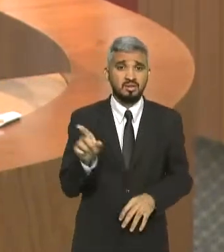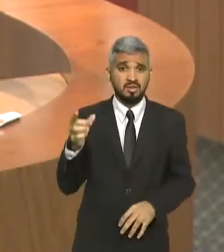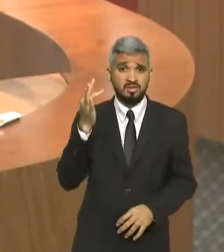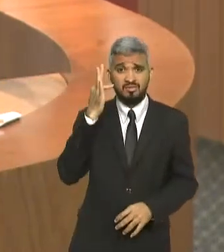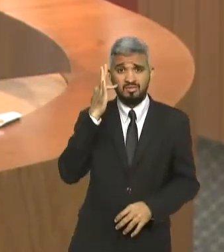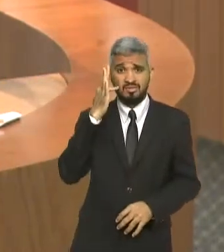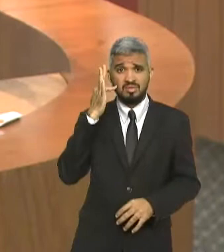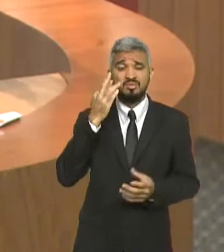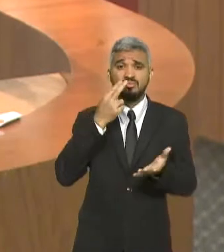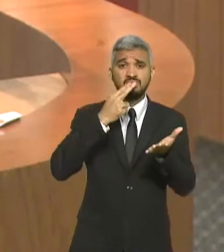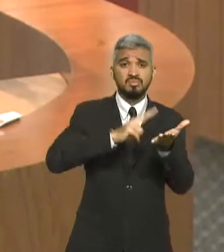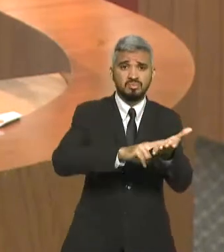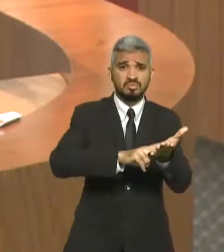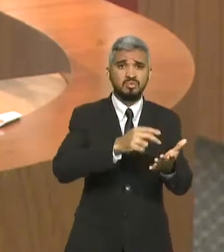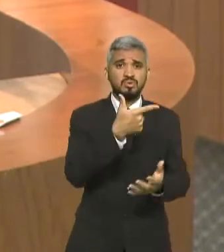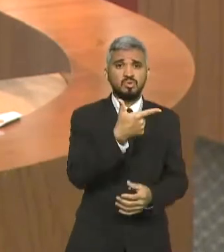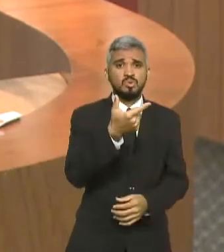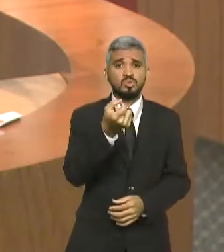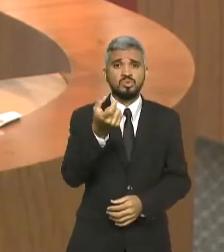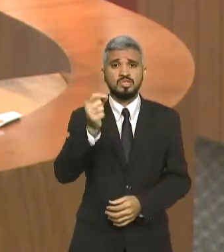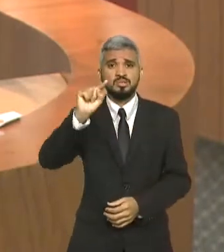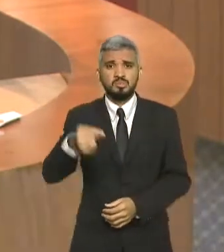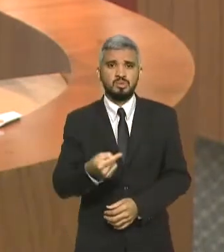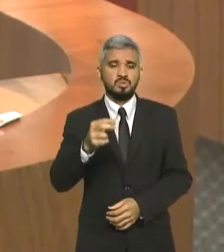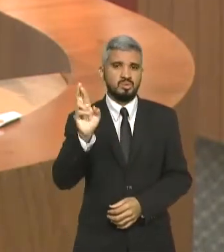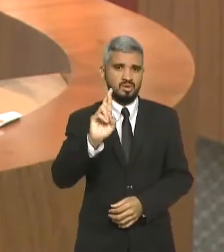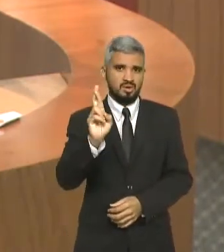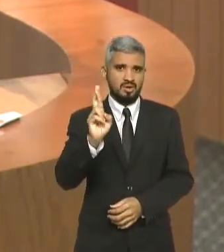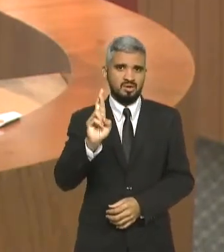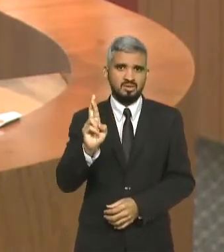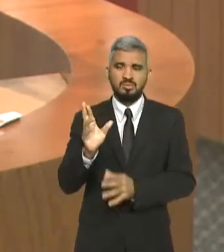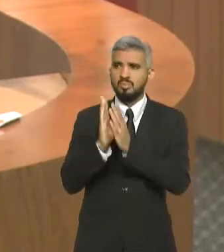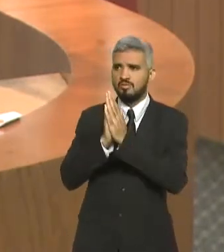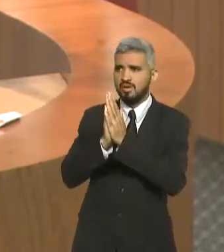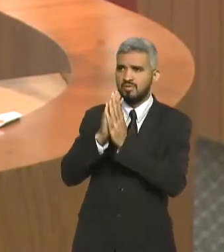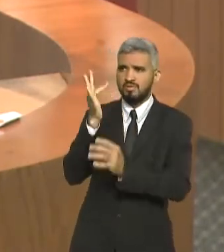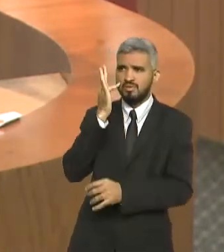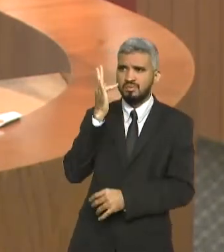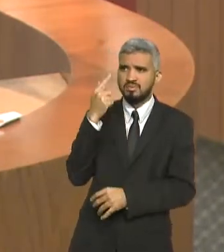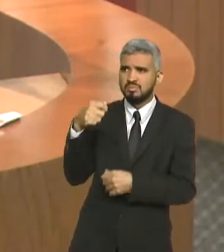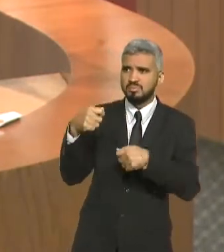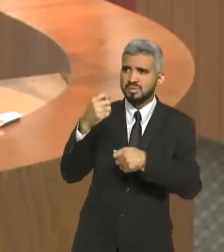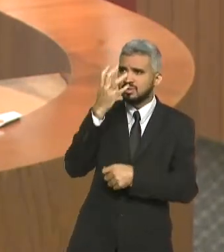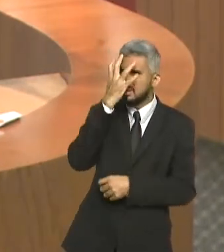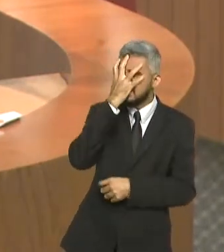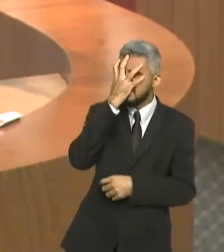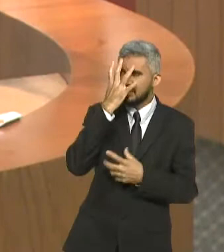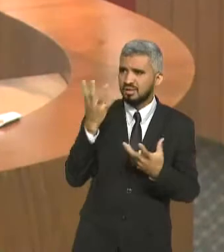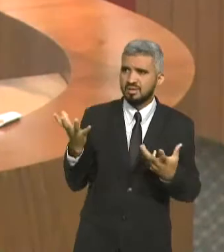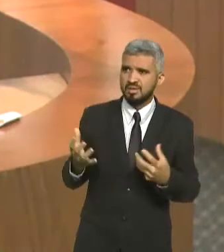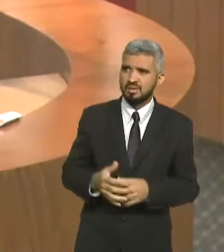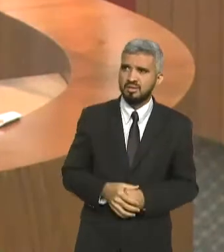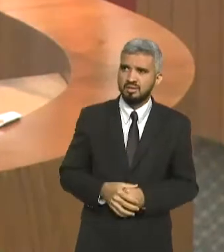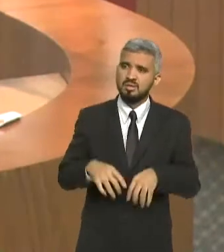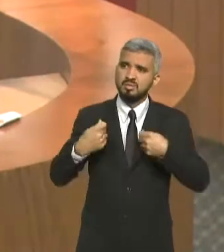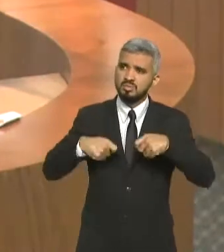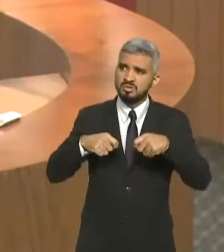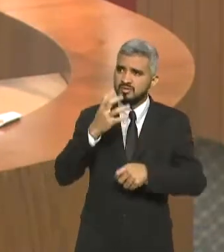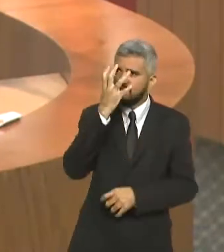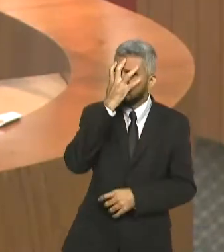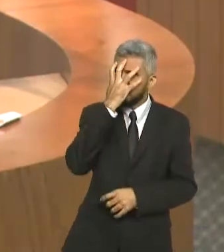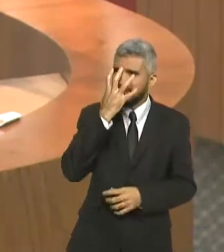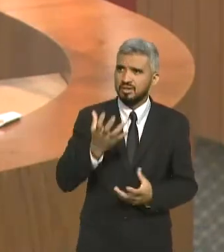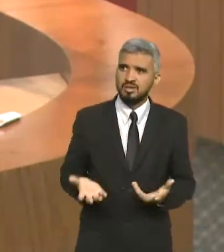no sindicato. Crie vergonha na cara, Flávio Dino. Crie vergonha na cara. É esse o governador que